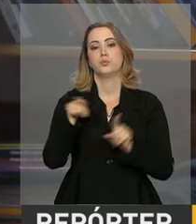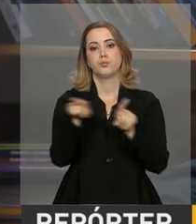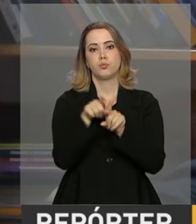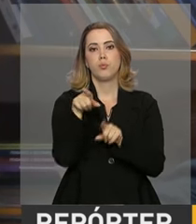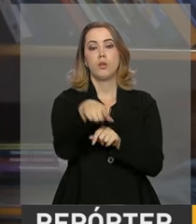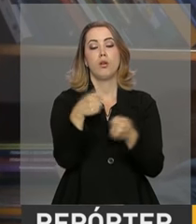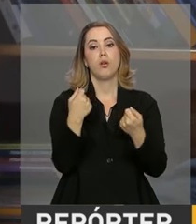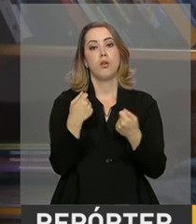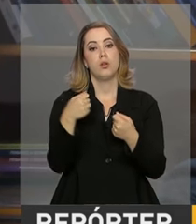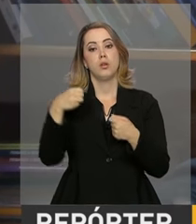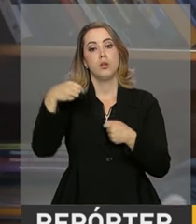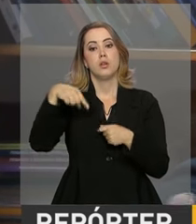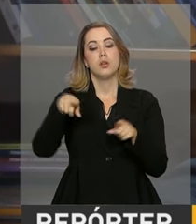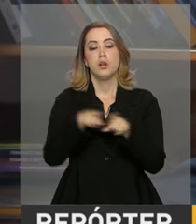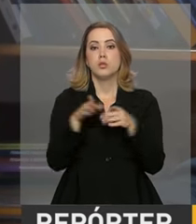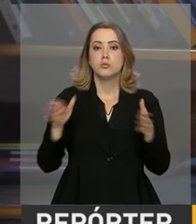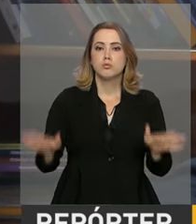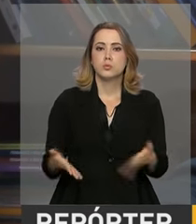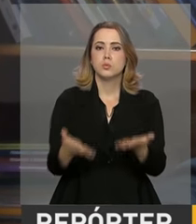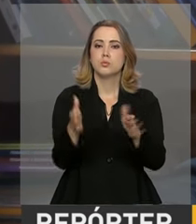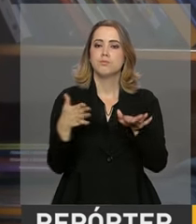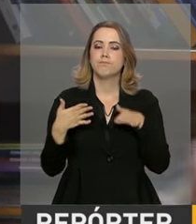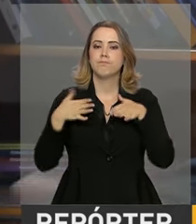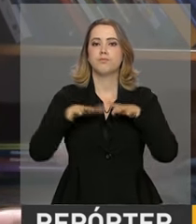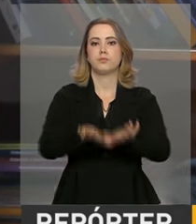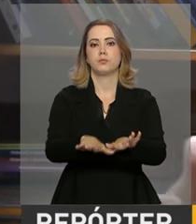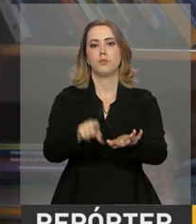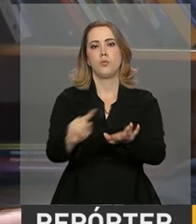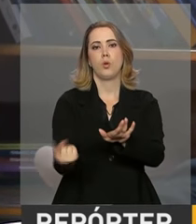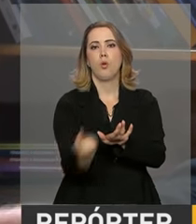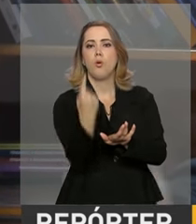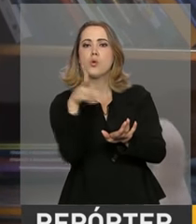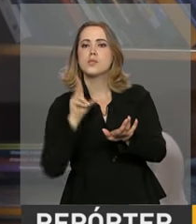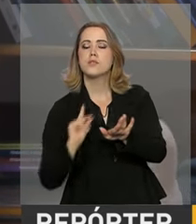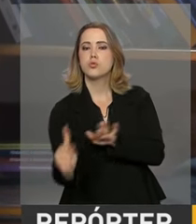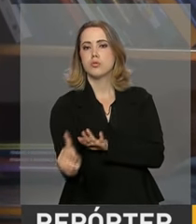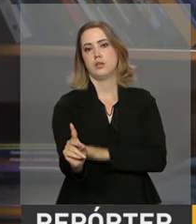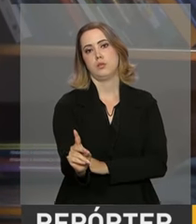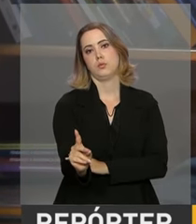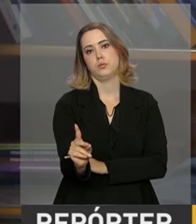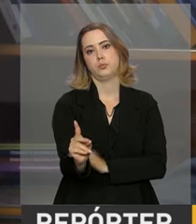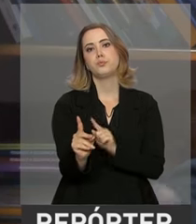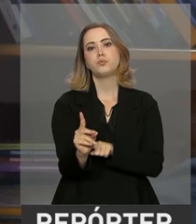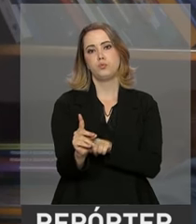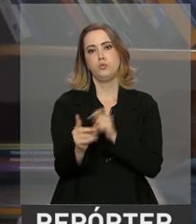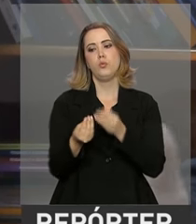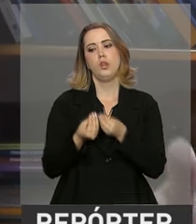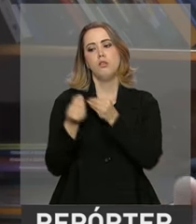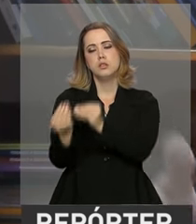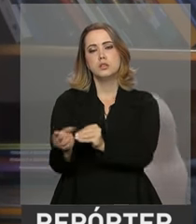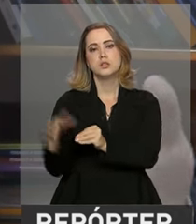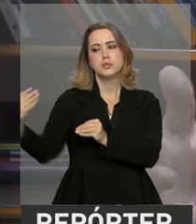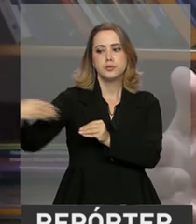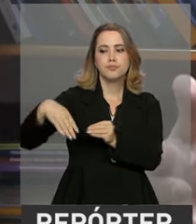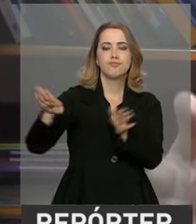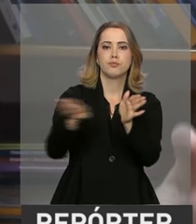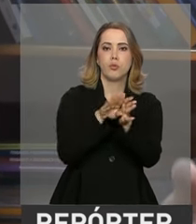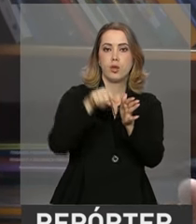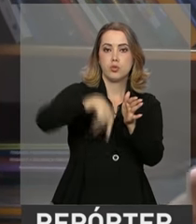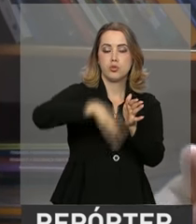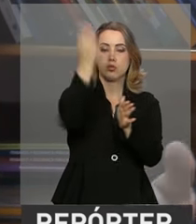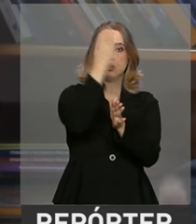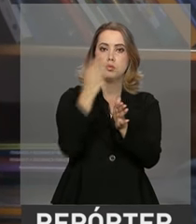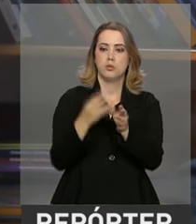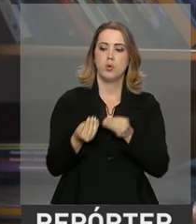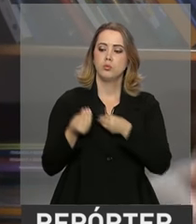que é o fomento à atividade de integração. Uma coisa são os direitos que que são concedidos quando ele chega, as